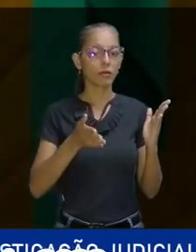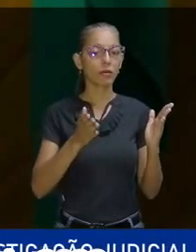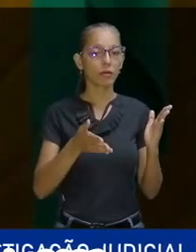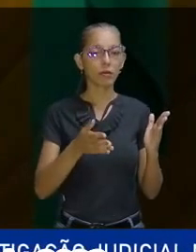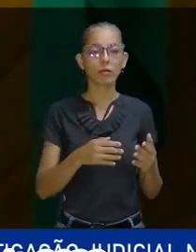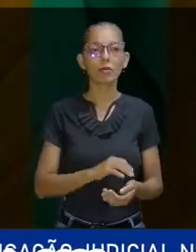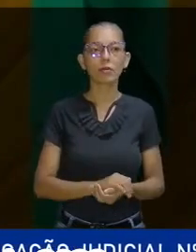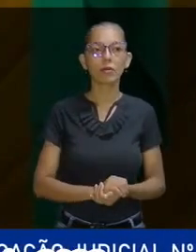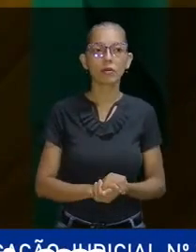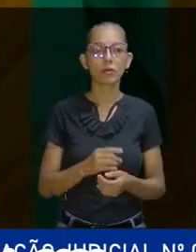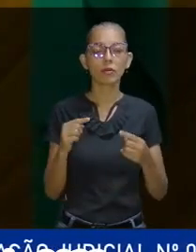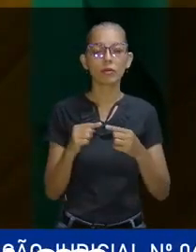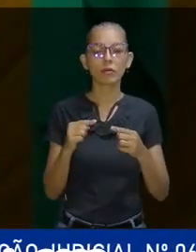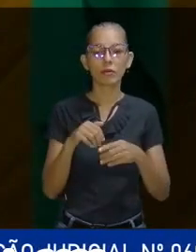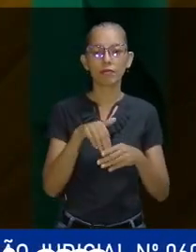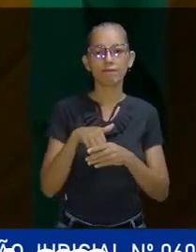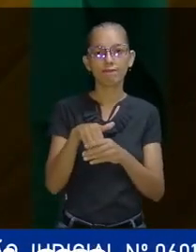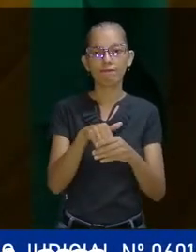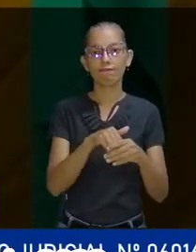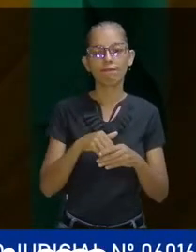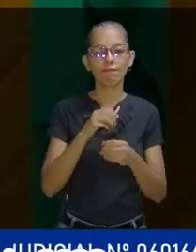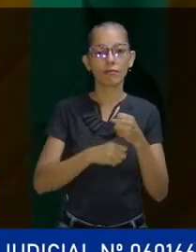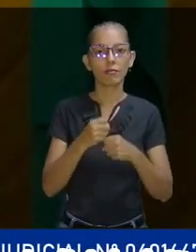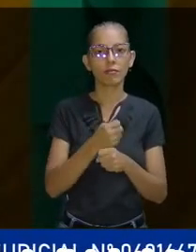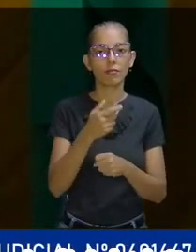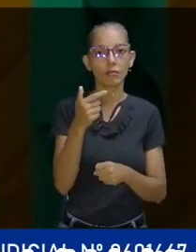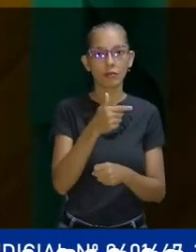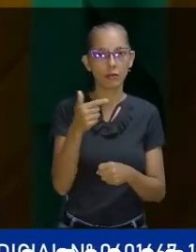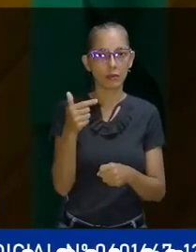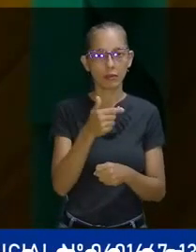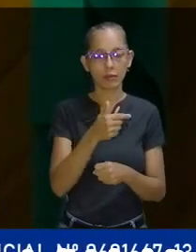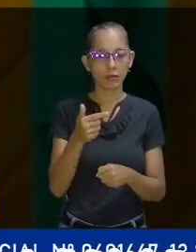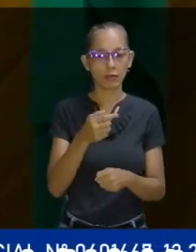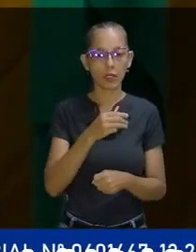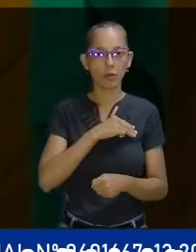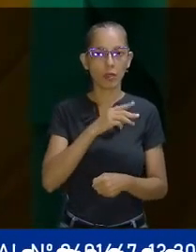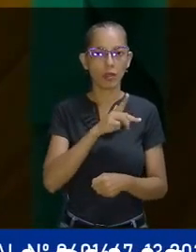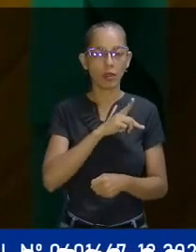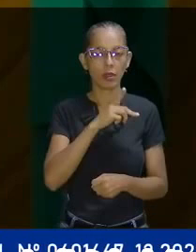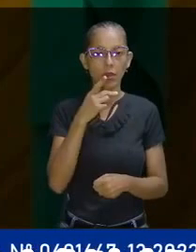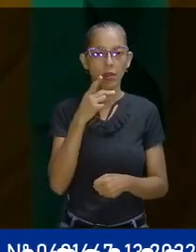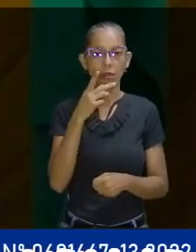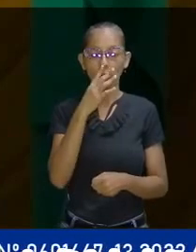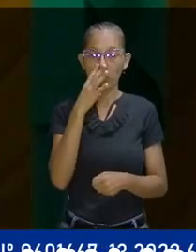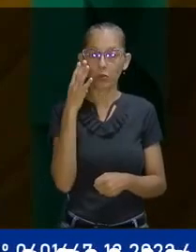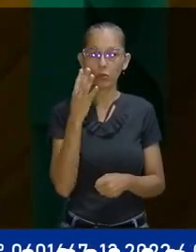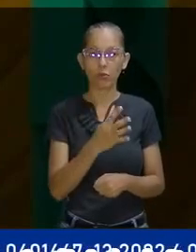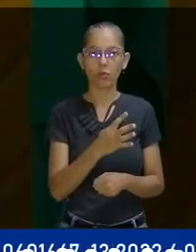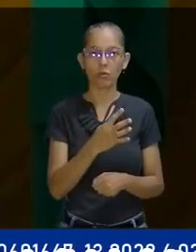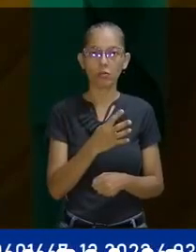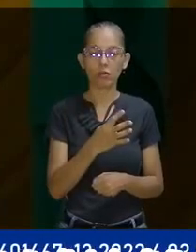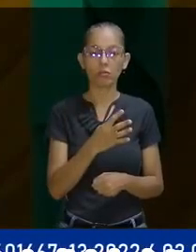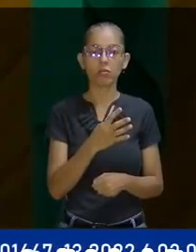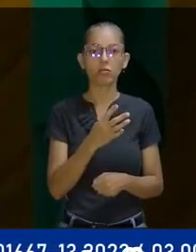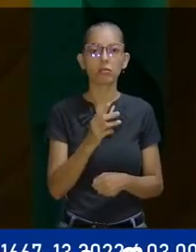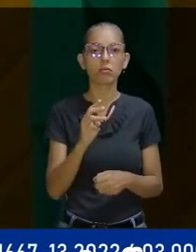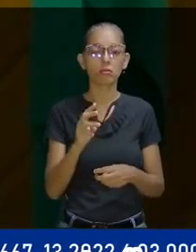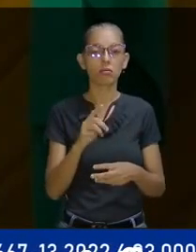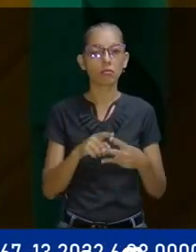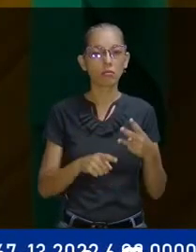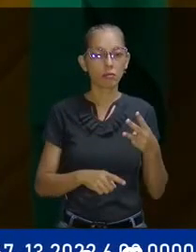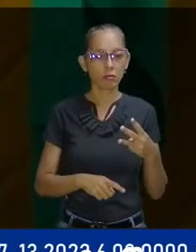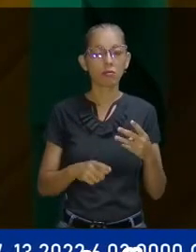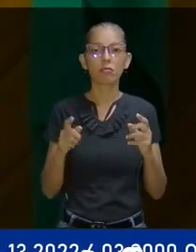seus lábios. 2022, a Está Procuradoria sentada de Regional frente do para uma Amapá tela de ajuizou a computador. ação de investigação judicial eleitoral por abuso de poder econômico e